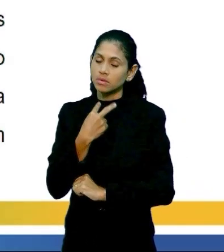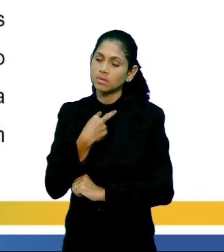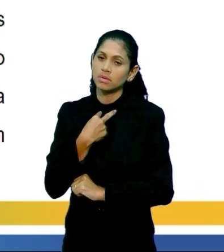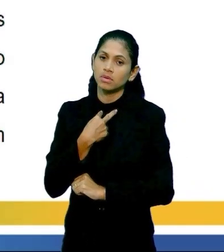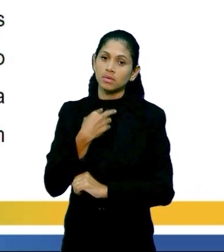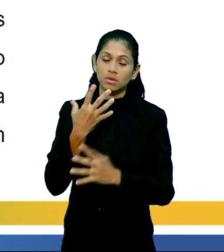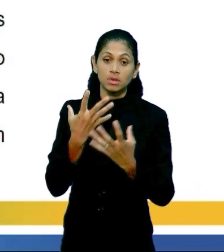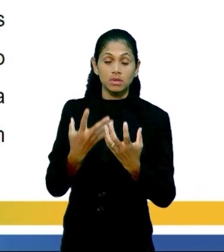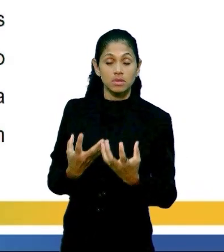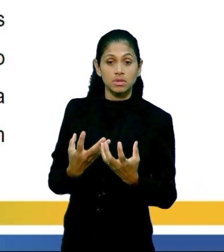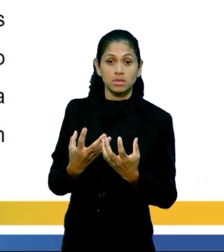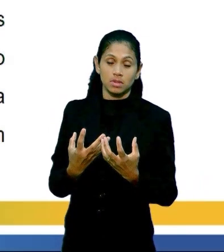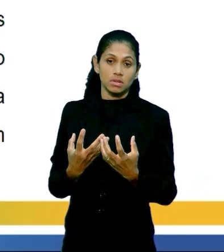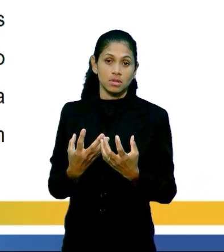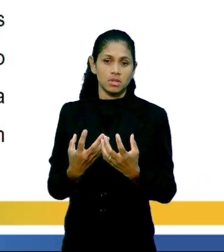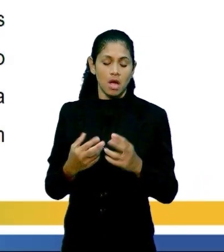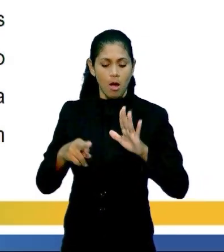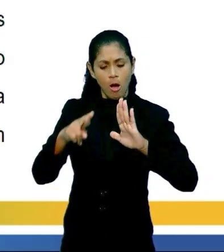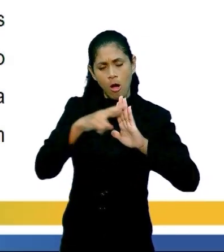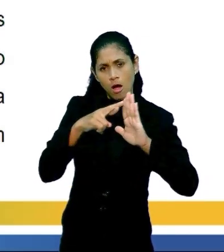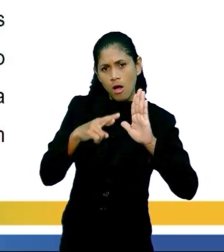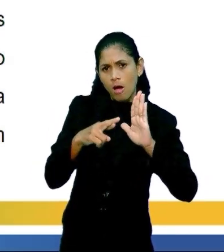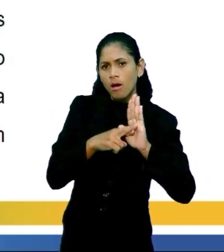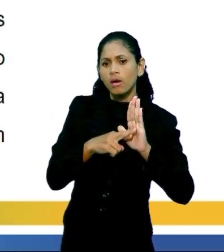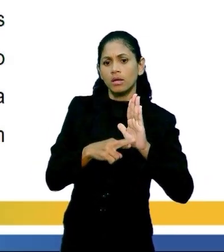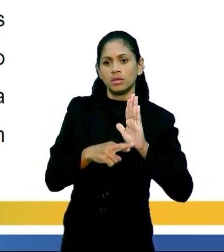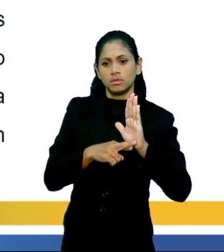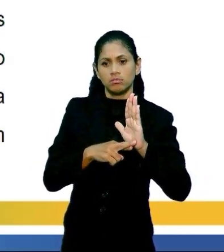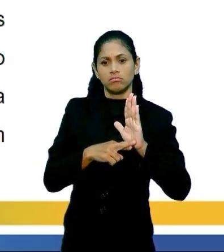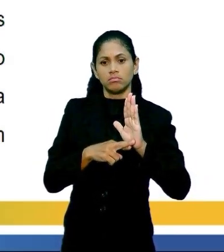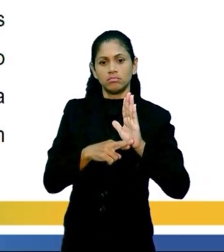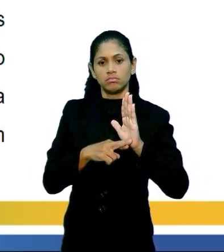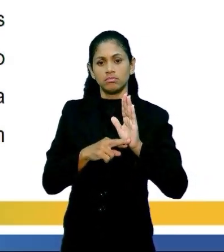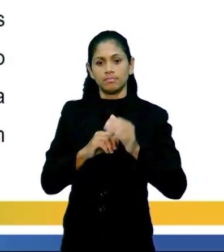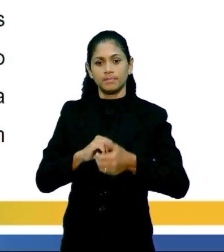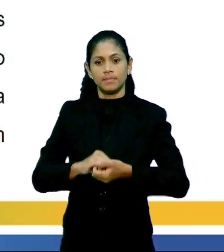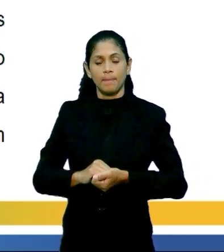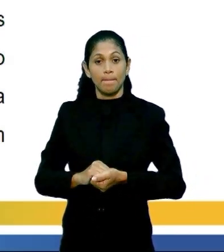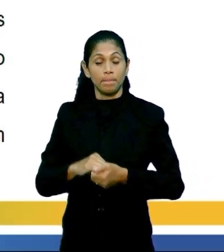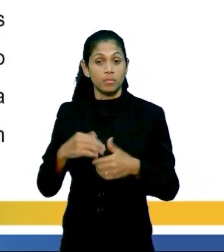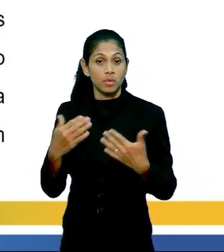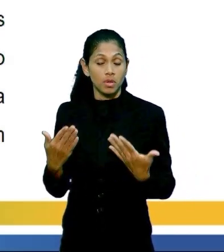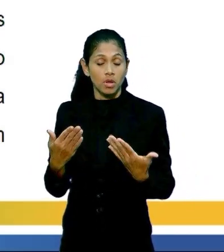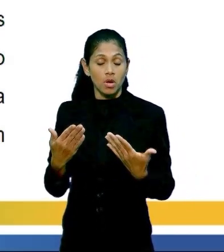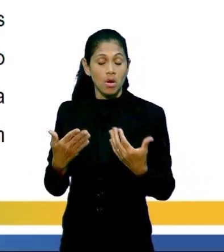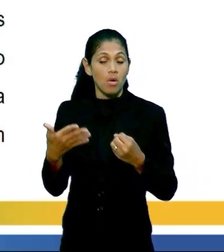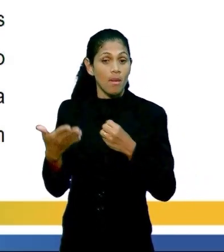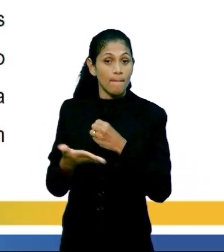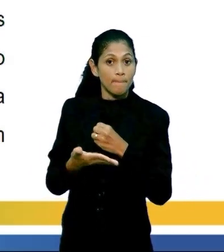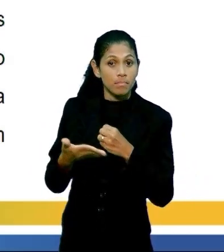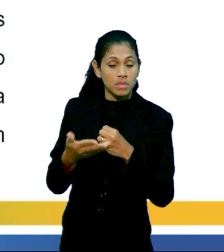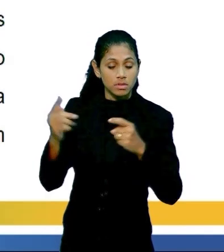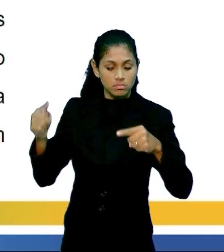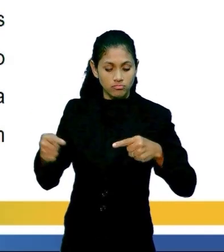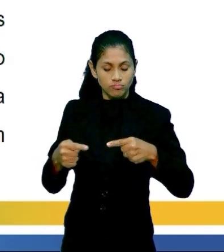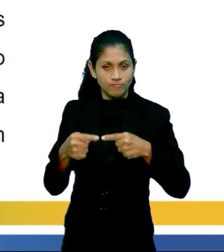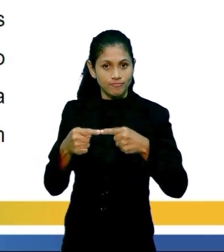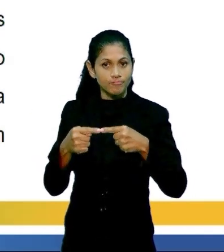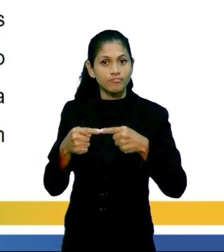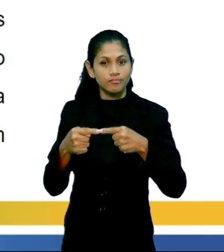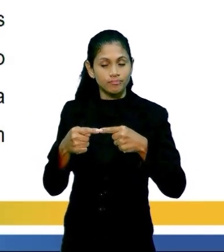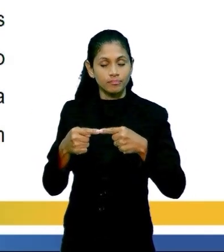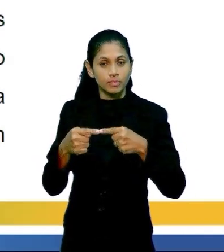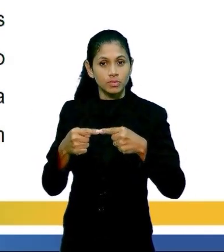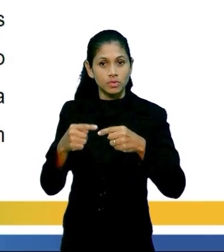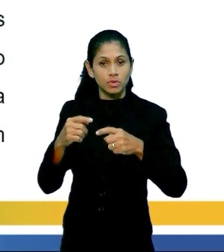aceitar acriticamente a regra do octeto, na qual se considera que numa ligação química os átomos